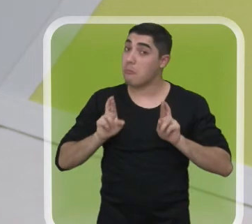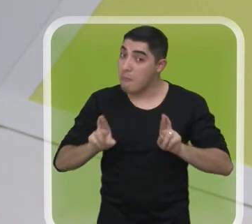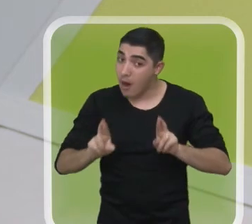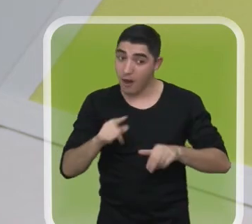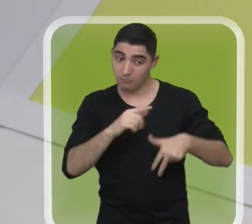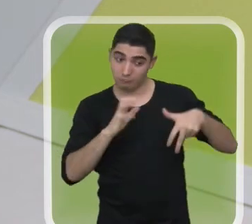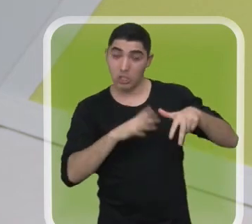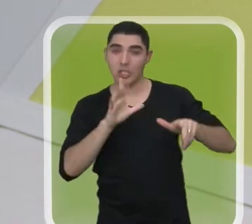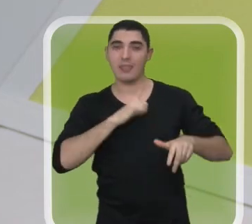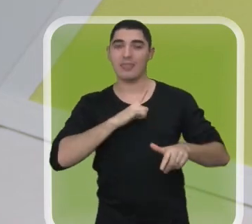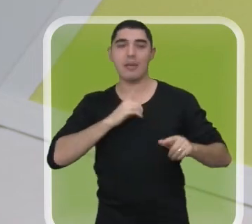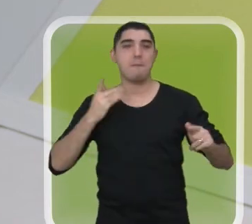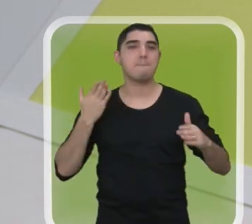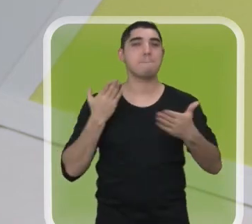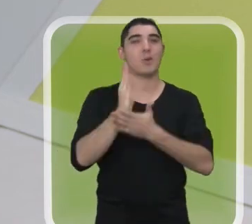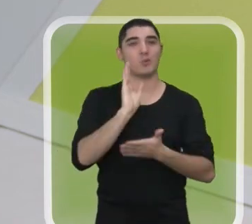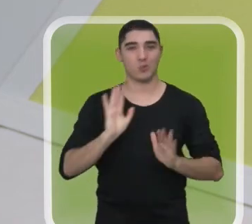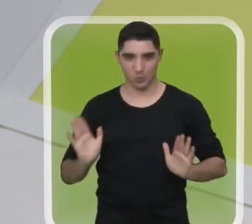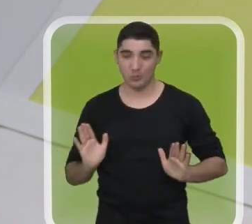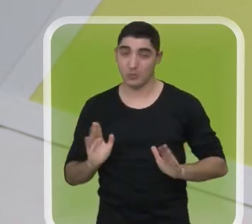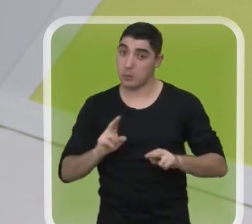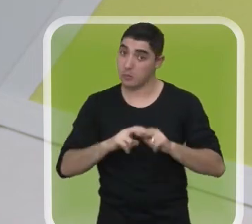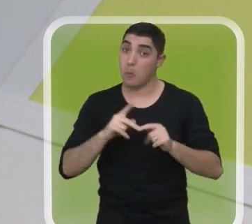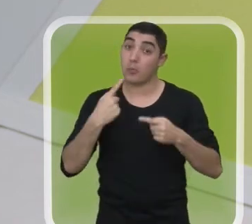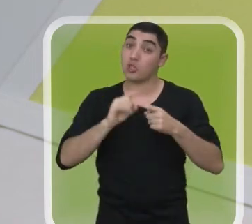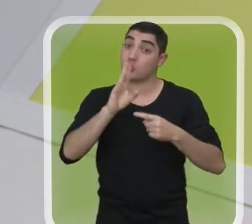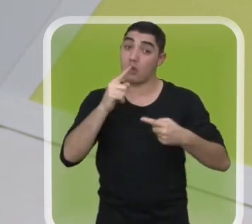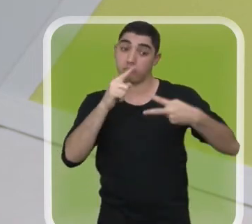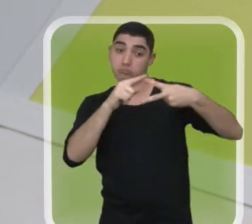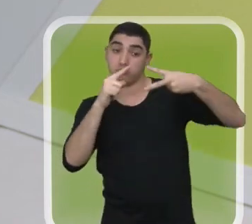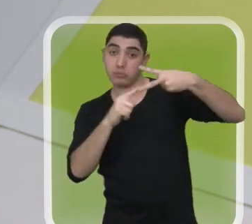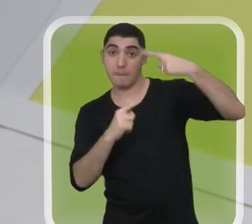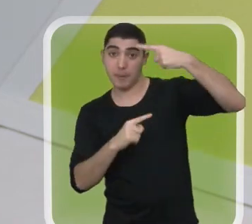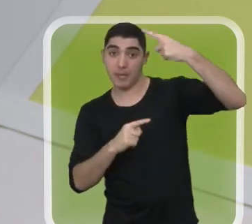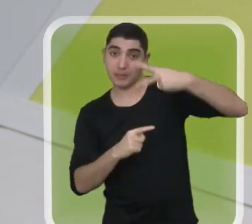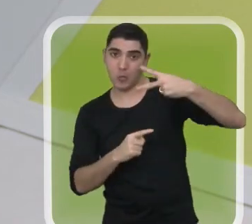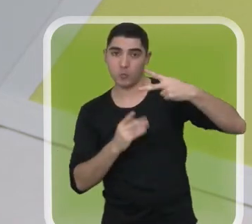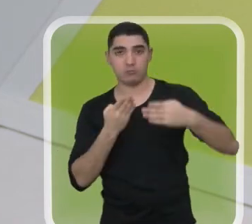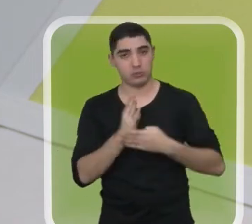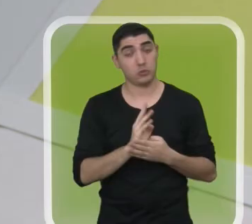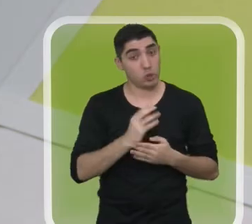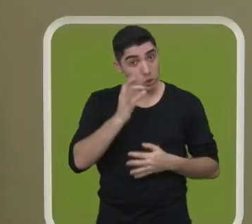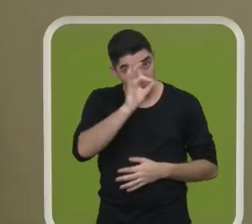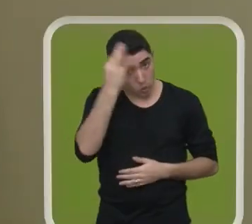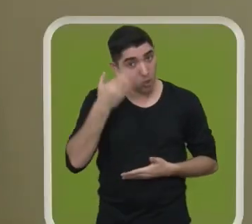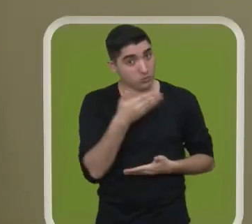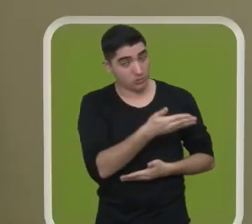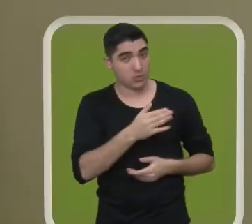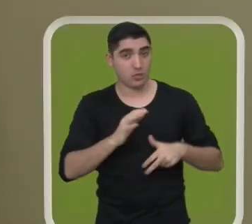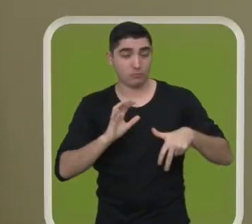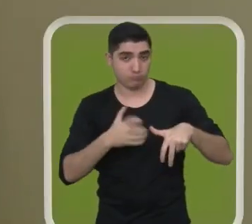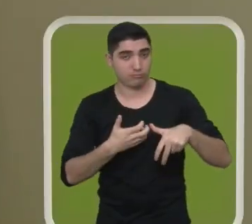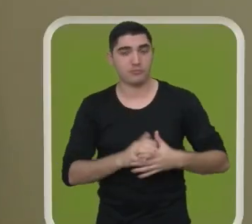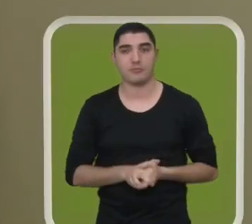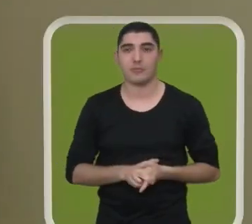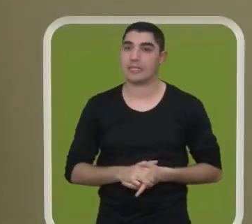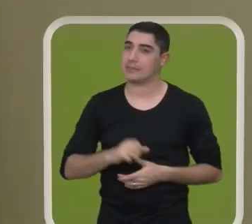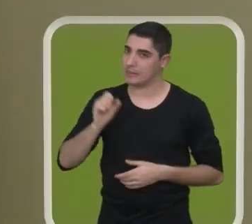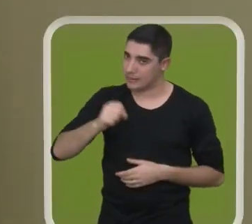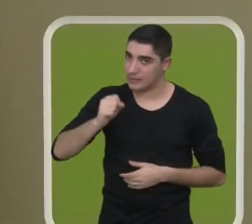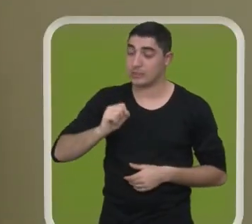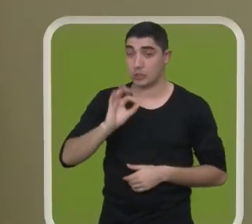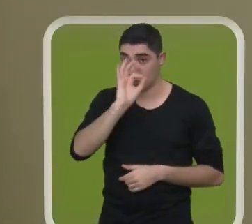classificado, lembrando que classificam-se os 2 primeiros de cada grupo. Sorte para o Joseense, né, Fonseca? Sorte para o Joseense, mas acho que é um jogo